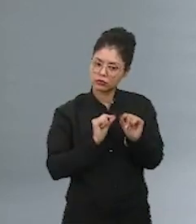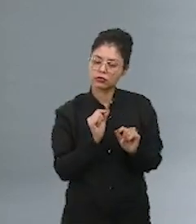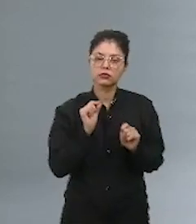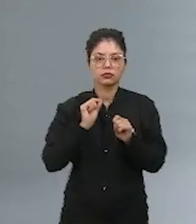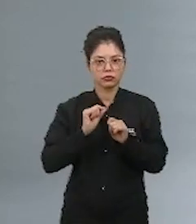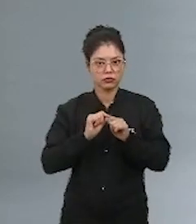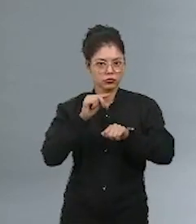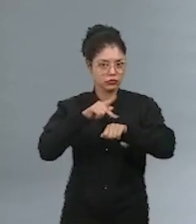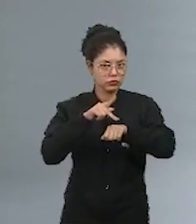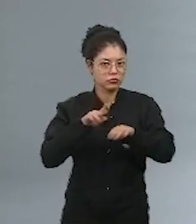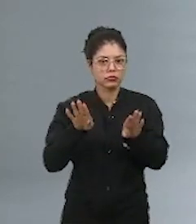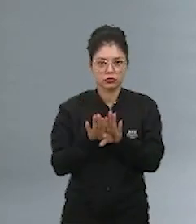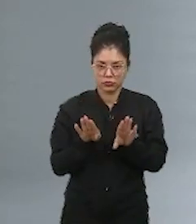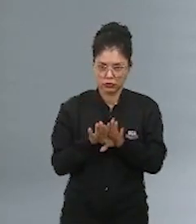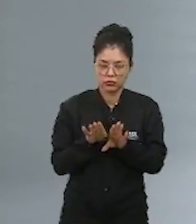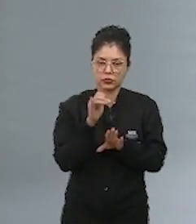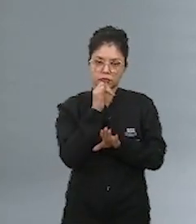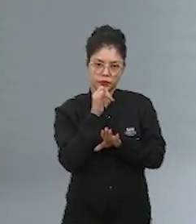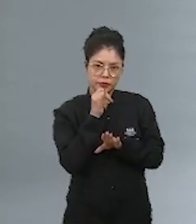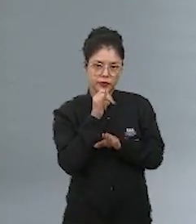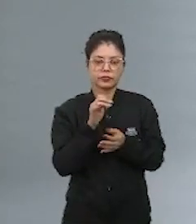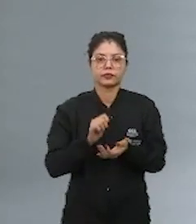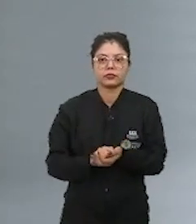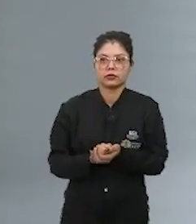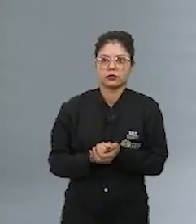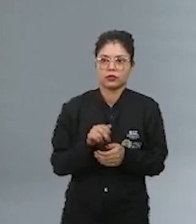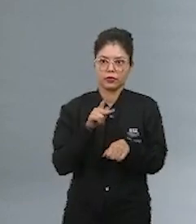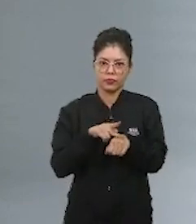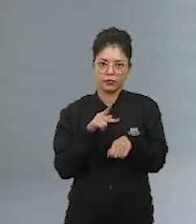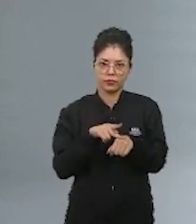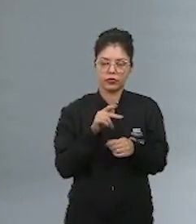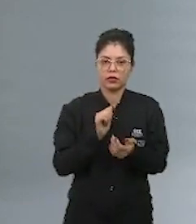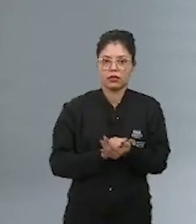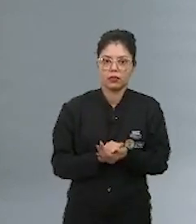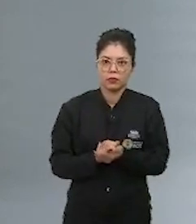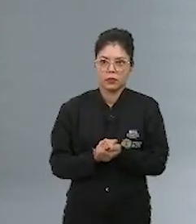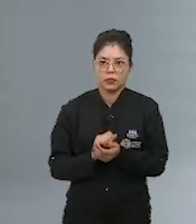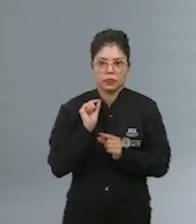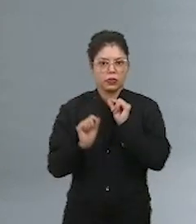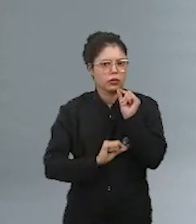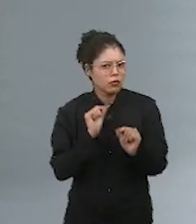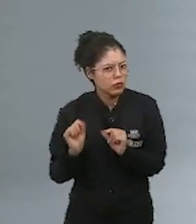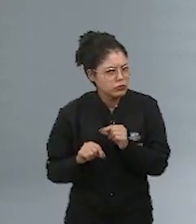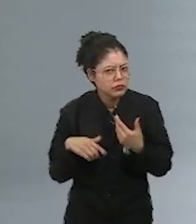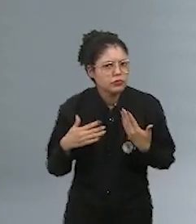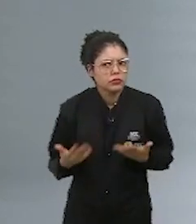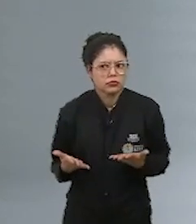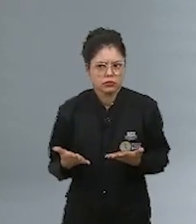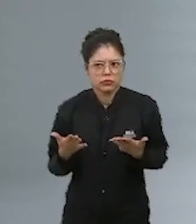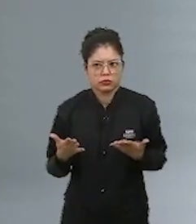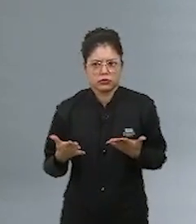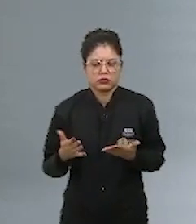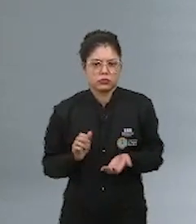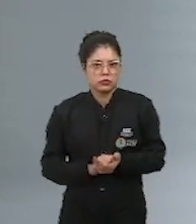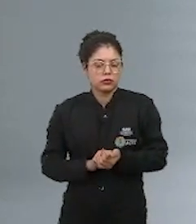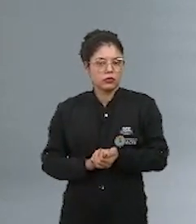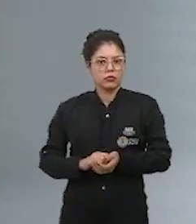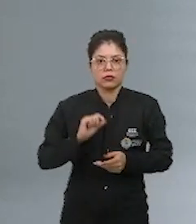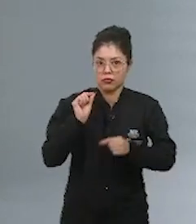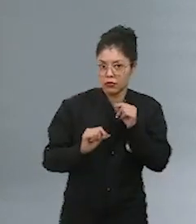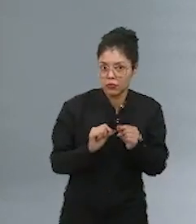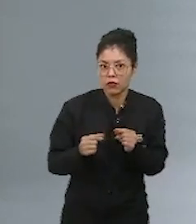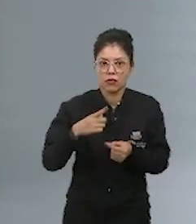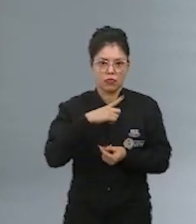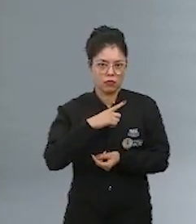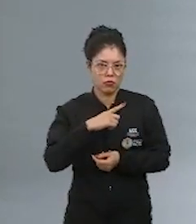como rocha, também é um exemplo de uma rocha magmática. Mas o que é uma rocha magmática? A rocha